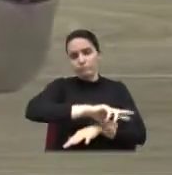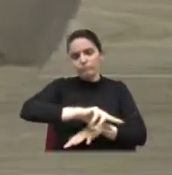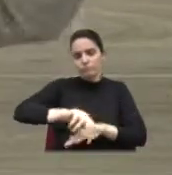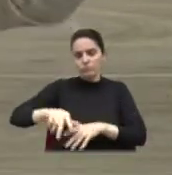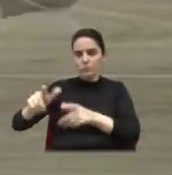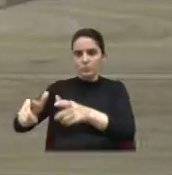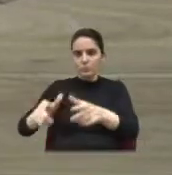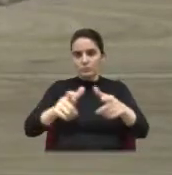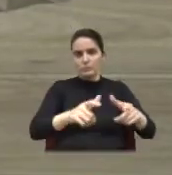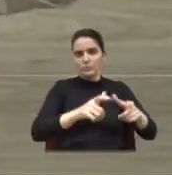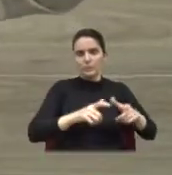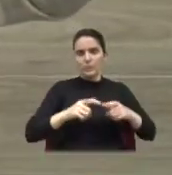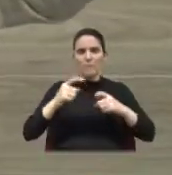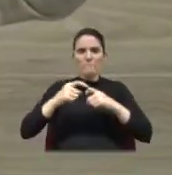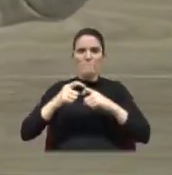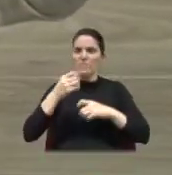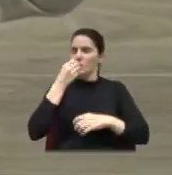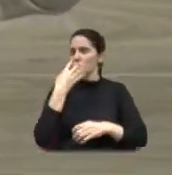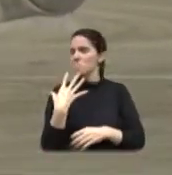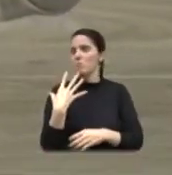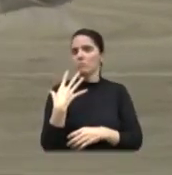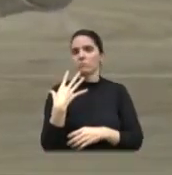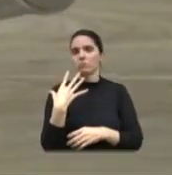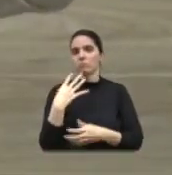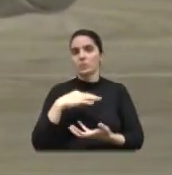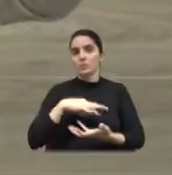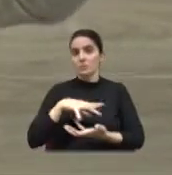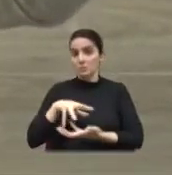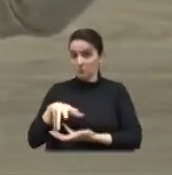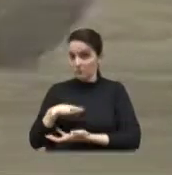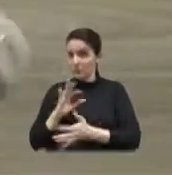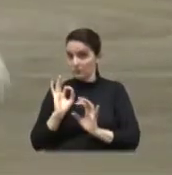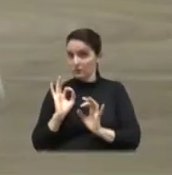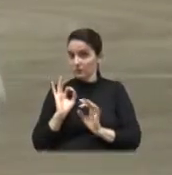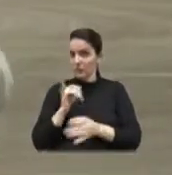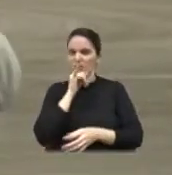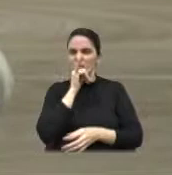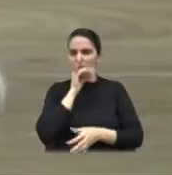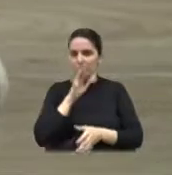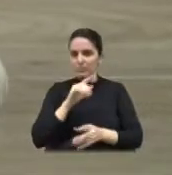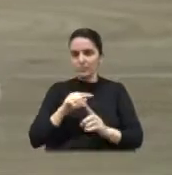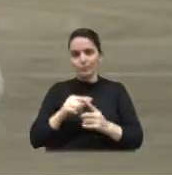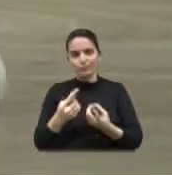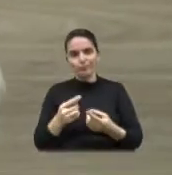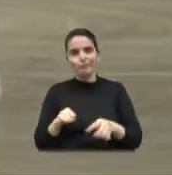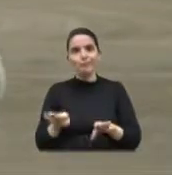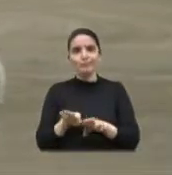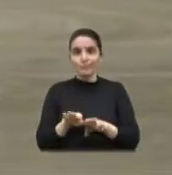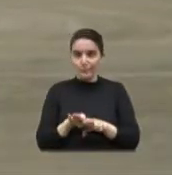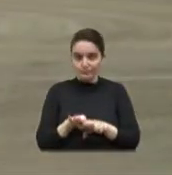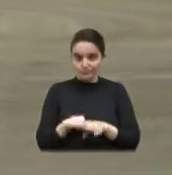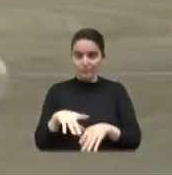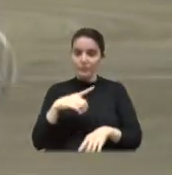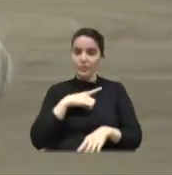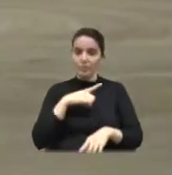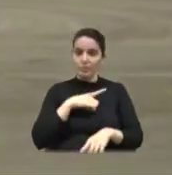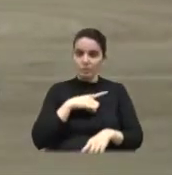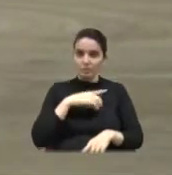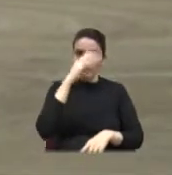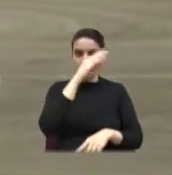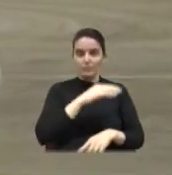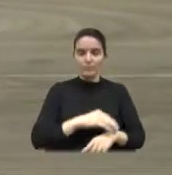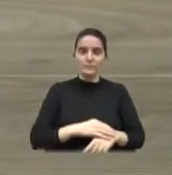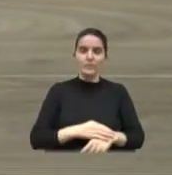tem a melhor medicina do mundo, medicina de ponta, mas também em alguns lugares nós também ainda temos a